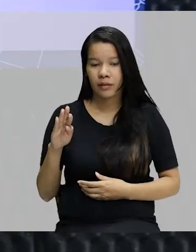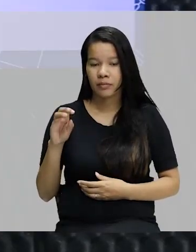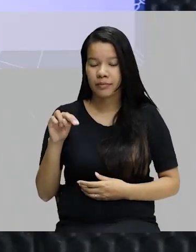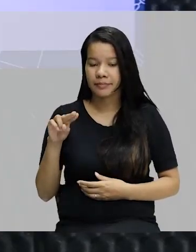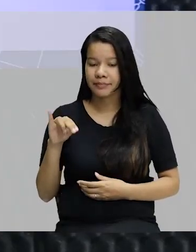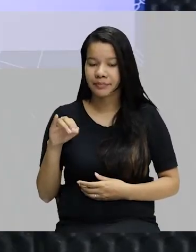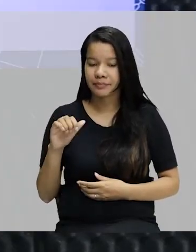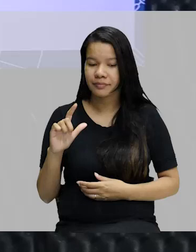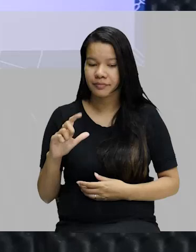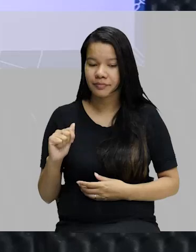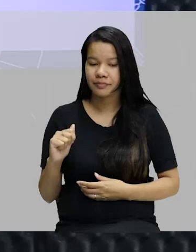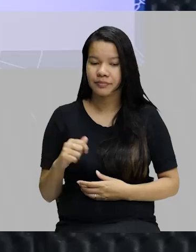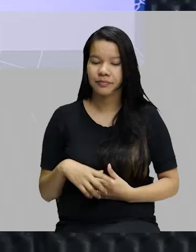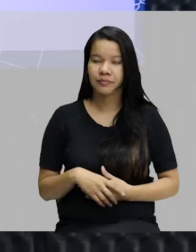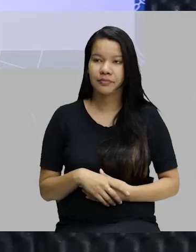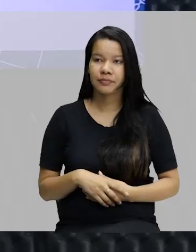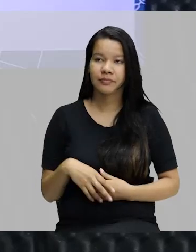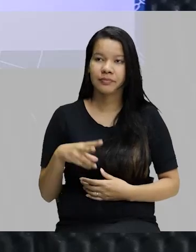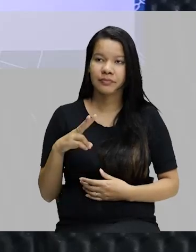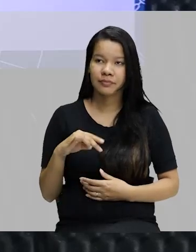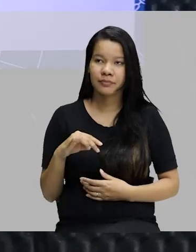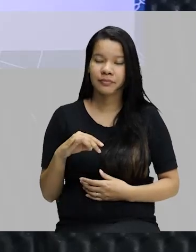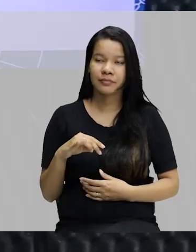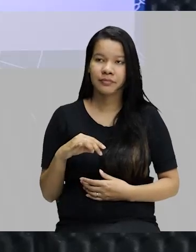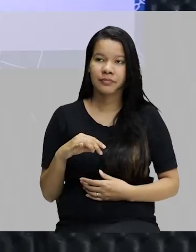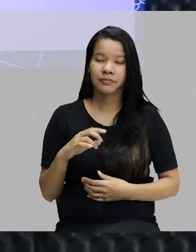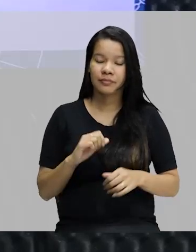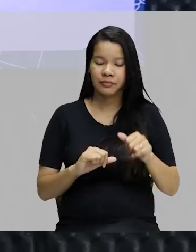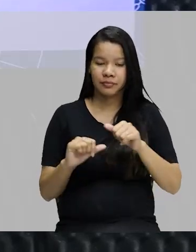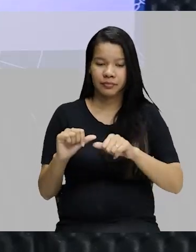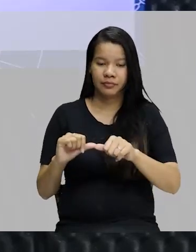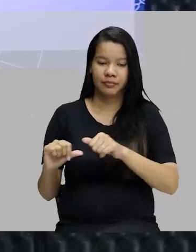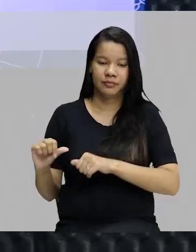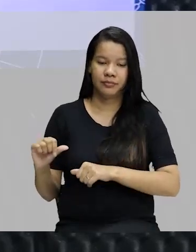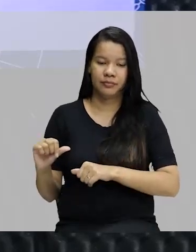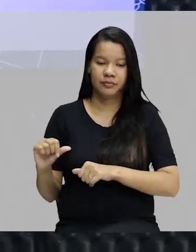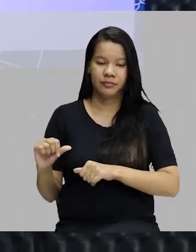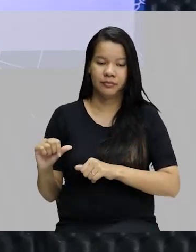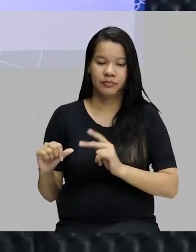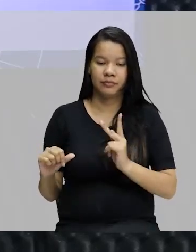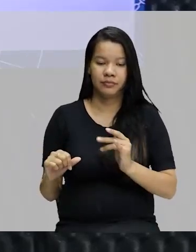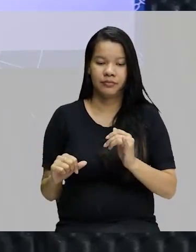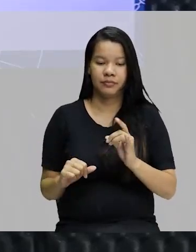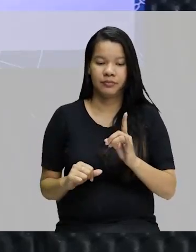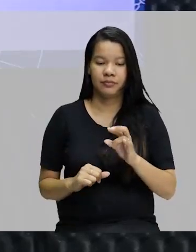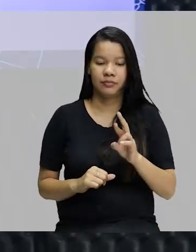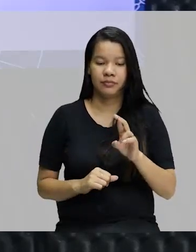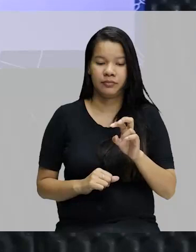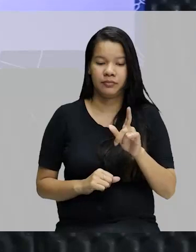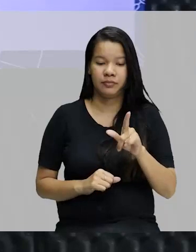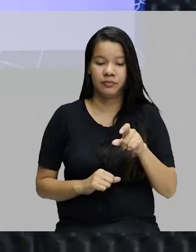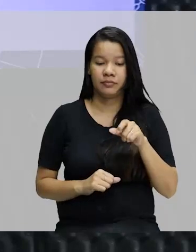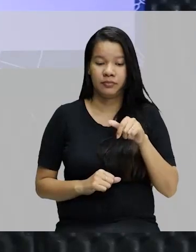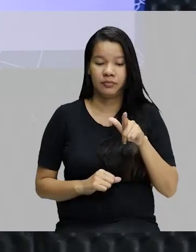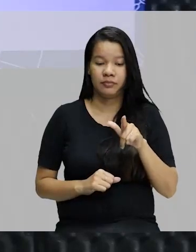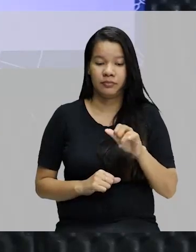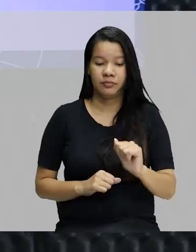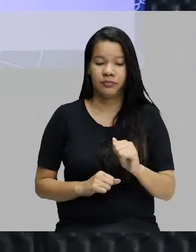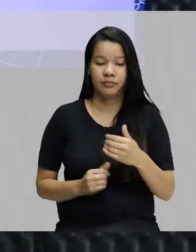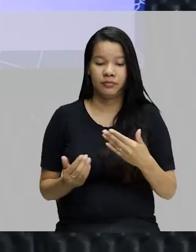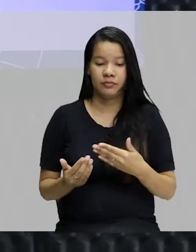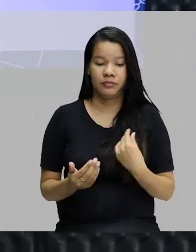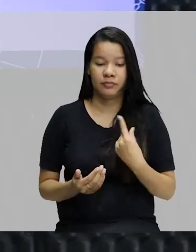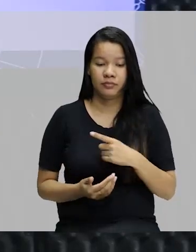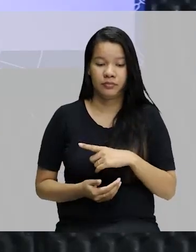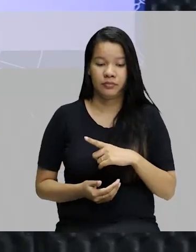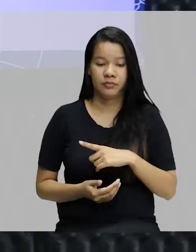né, o C-O, ele vai ser transformado em hidroxila. E agora nós vamos ter, olha só,